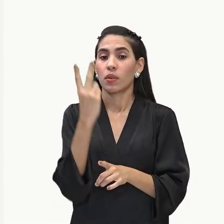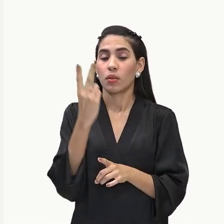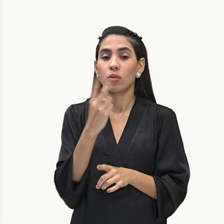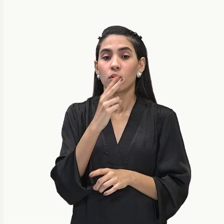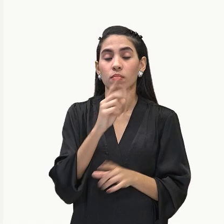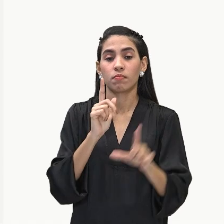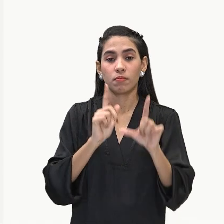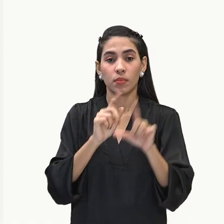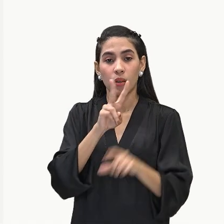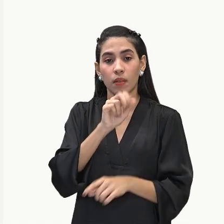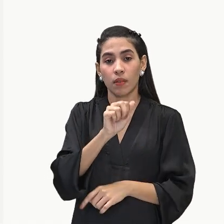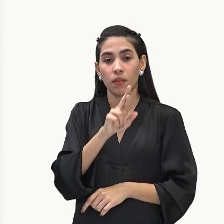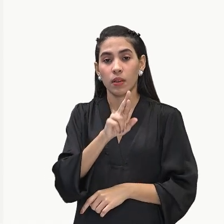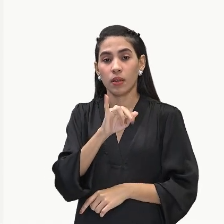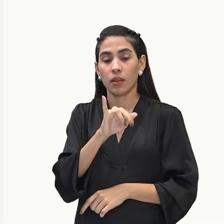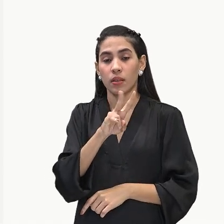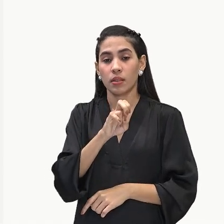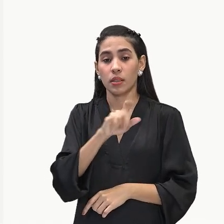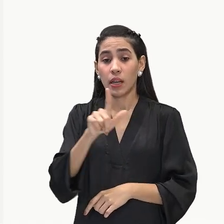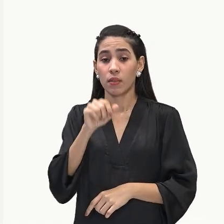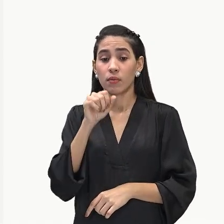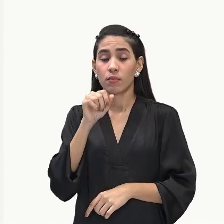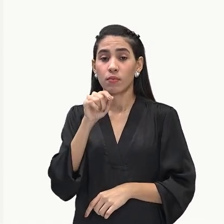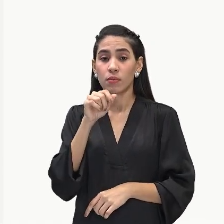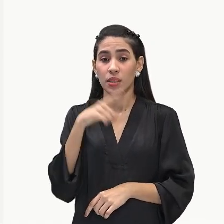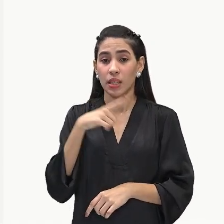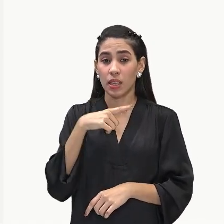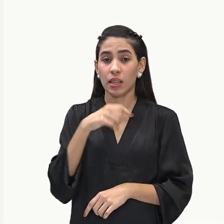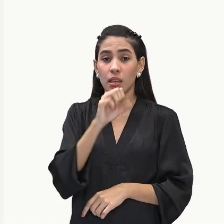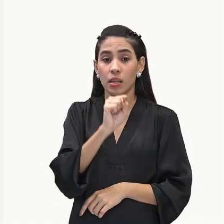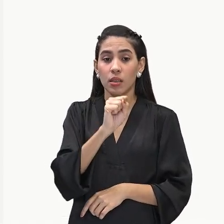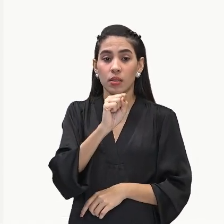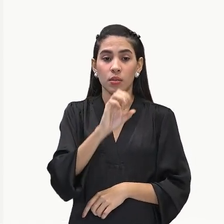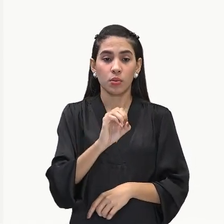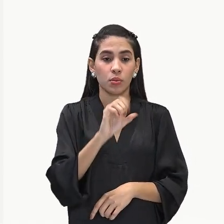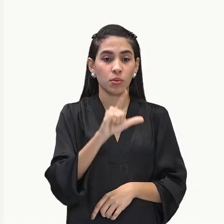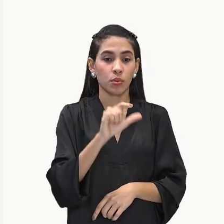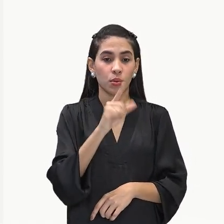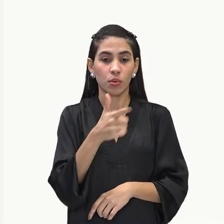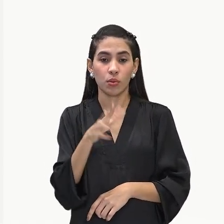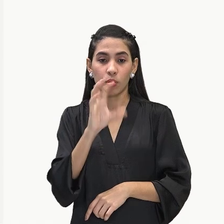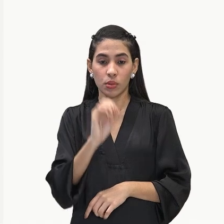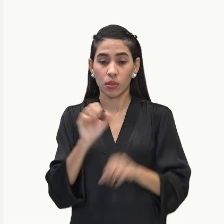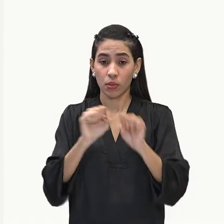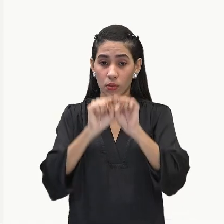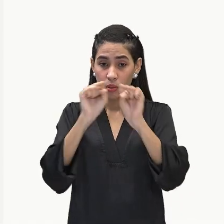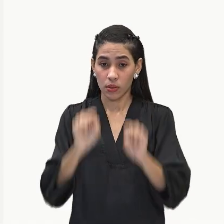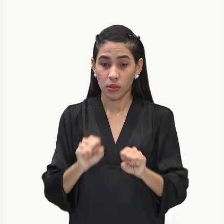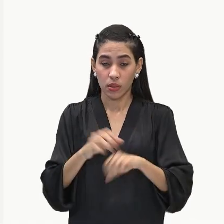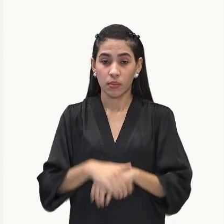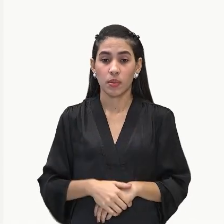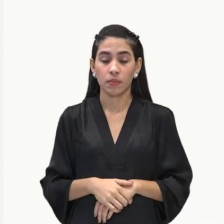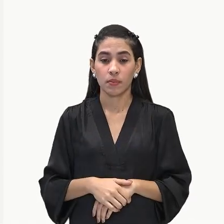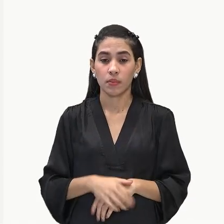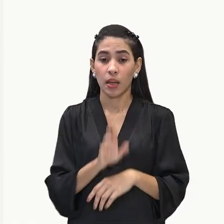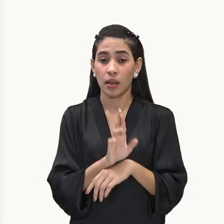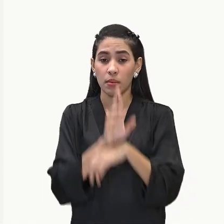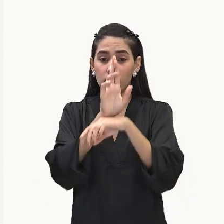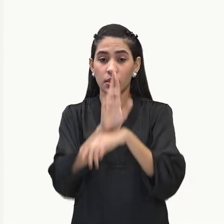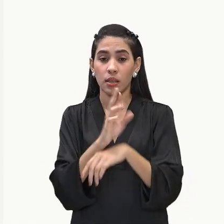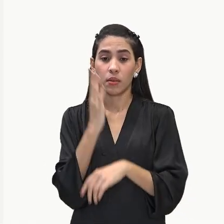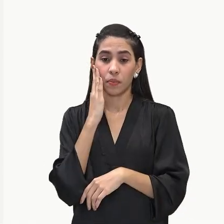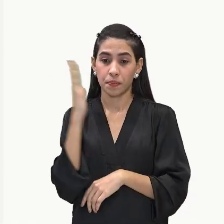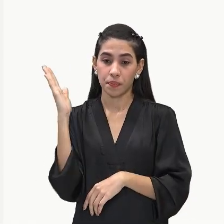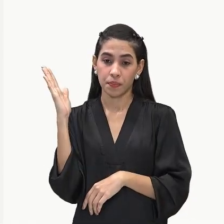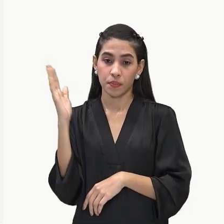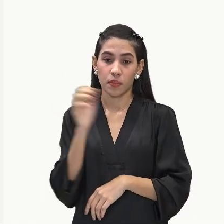temos a solução do nosso sistema. E a solução nós representamos justamente desse modo que você